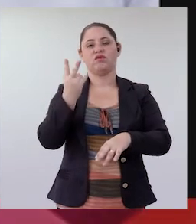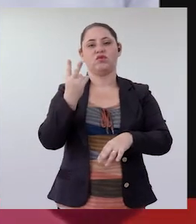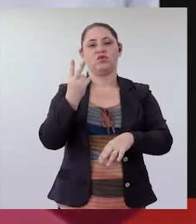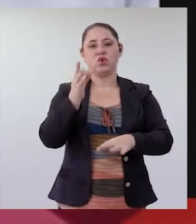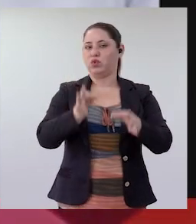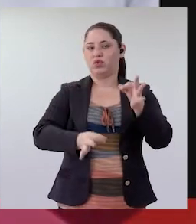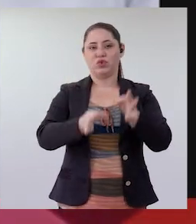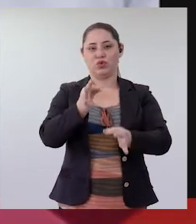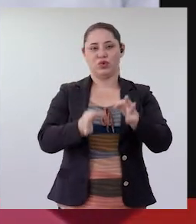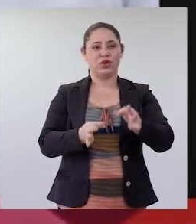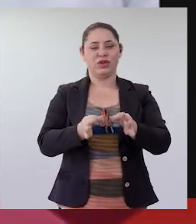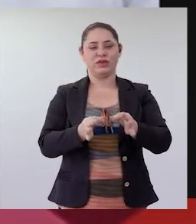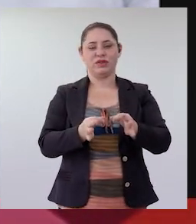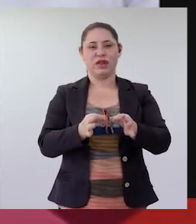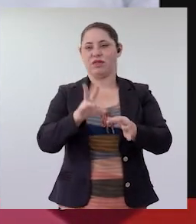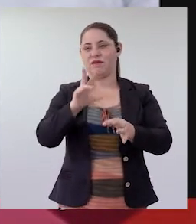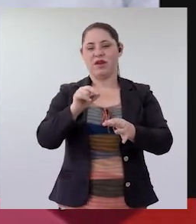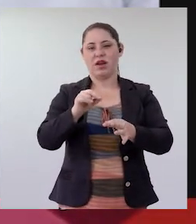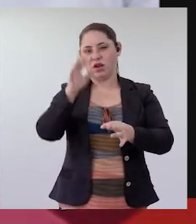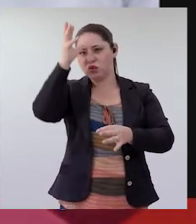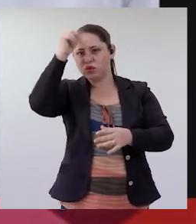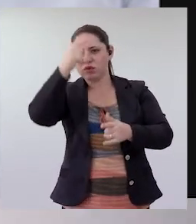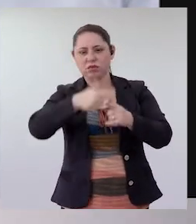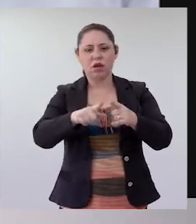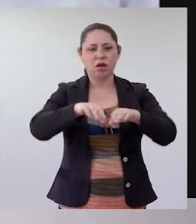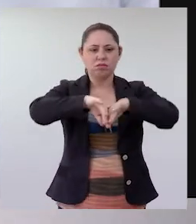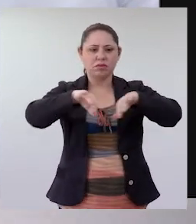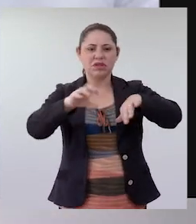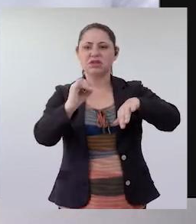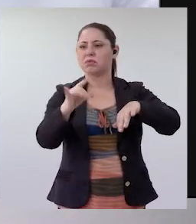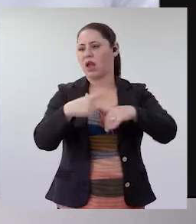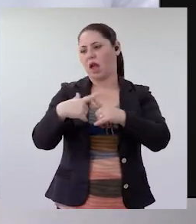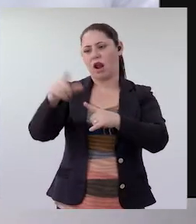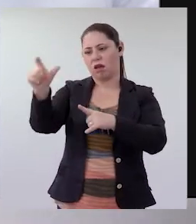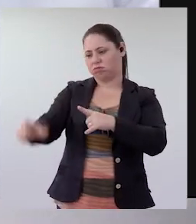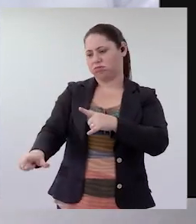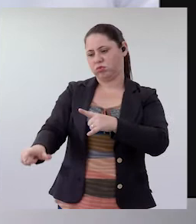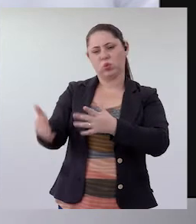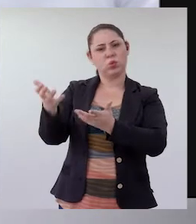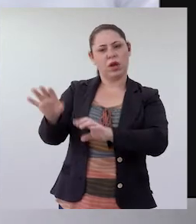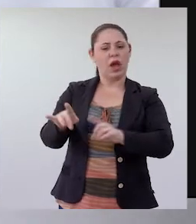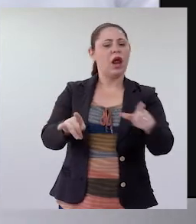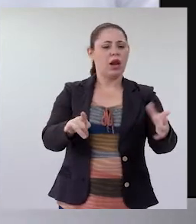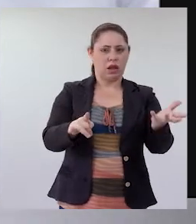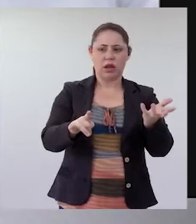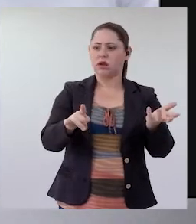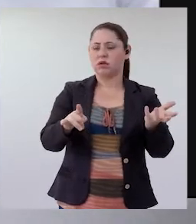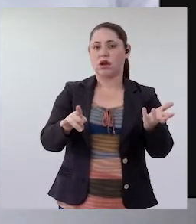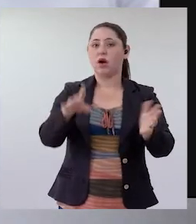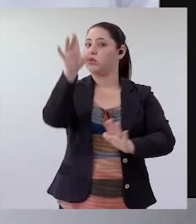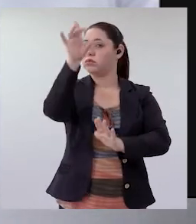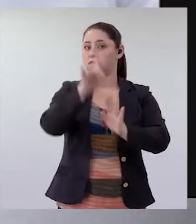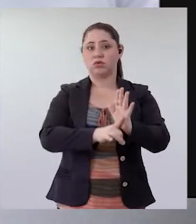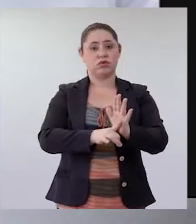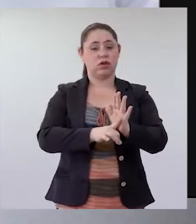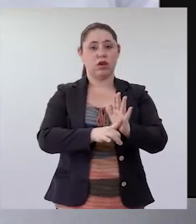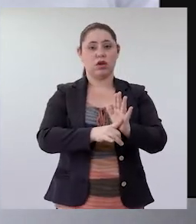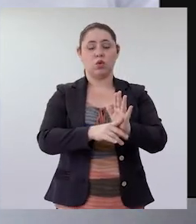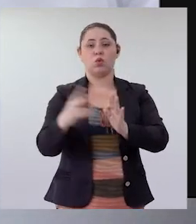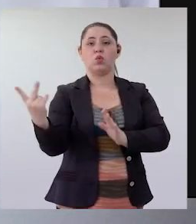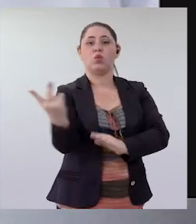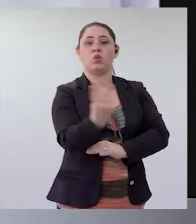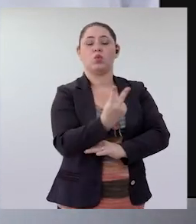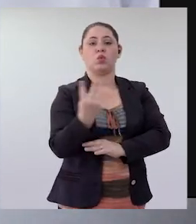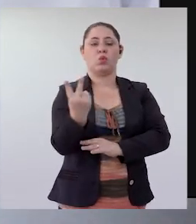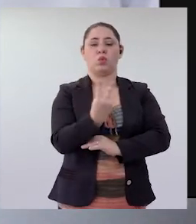O juiz não vai deixar de decretar o divórcio porque a pessoa não quer se divorciar. Né? É um direito que a gente